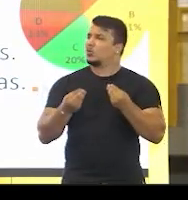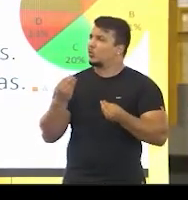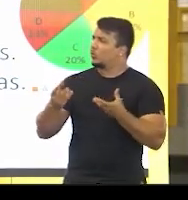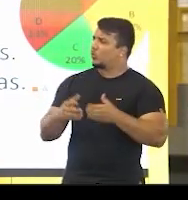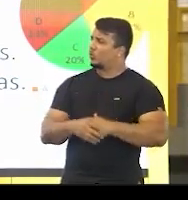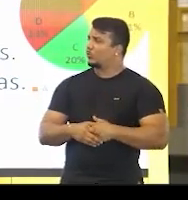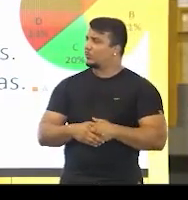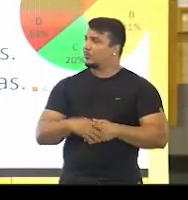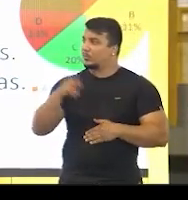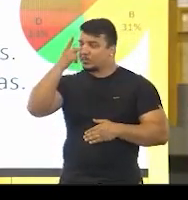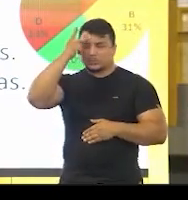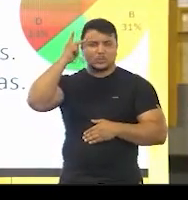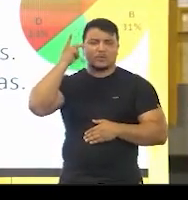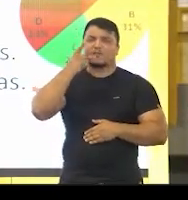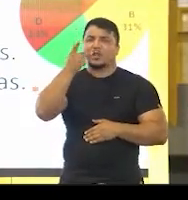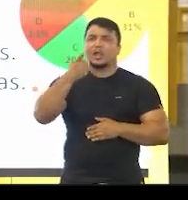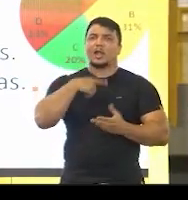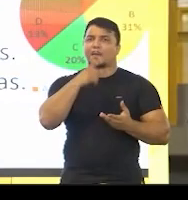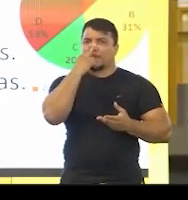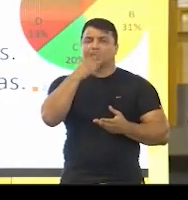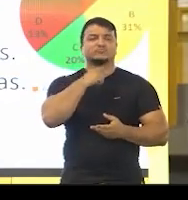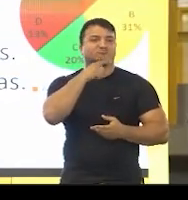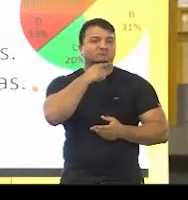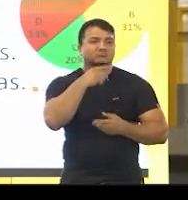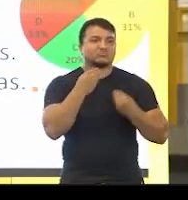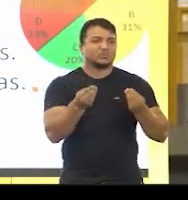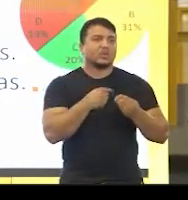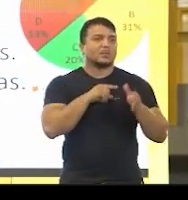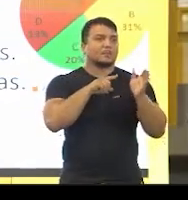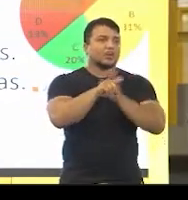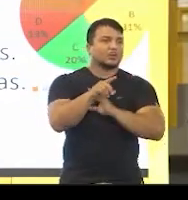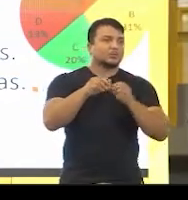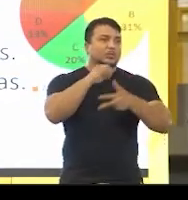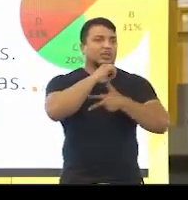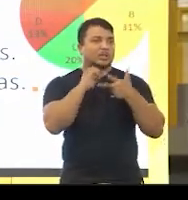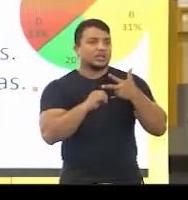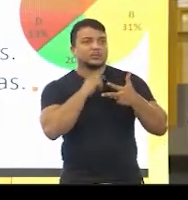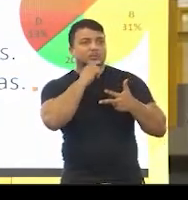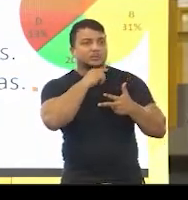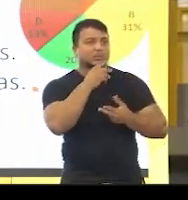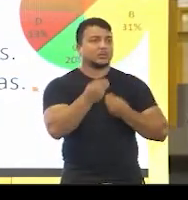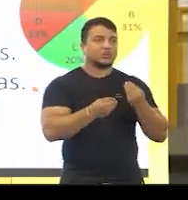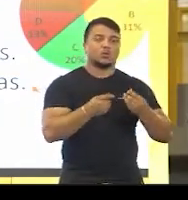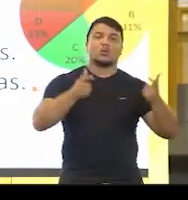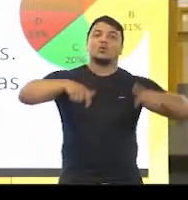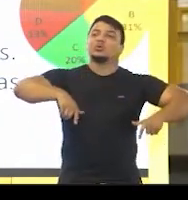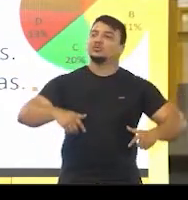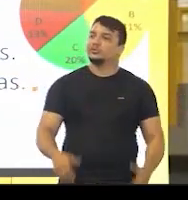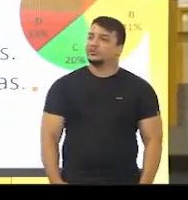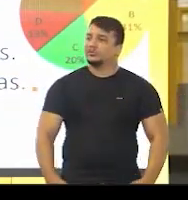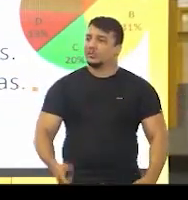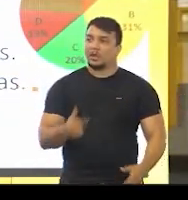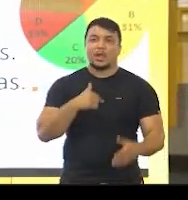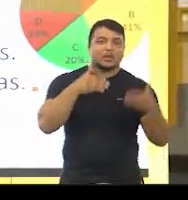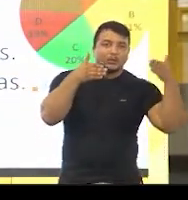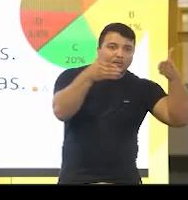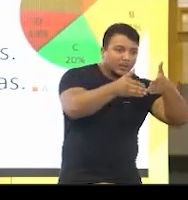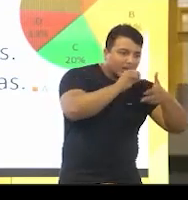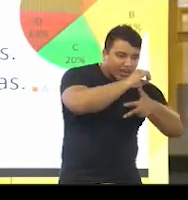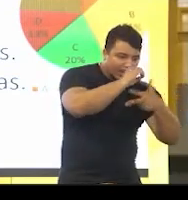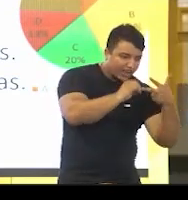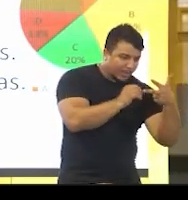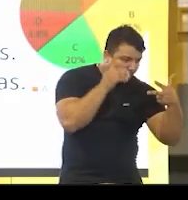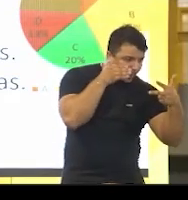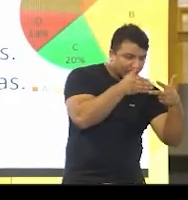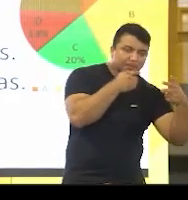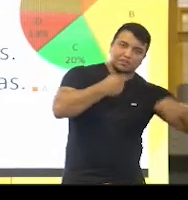GG? Tem gente que vai dizer assim, ó, não adianta fazer questões do Enem. E tu vai fazer de onde? Se tu vai fazer o